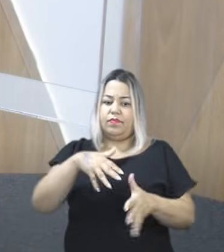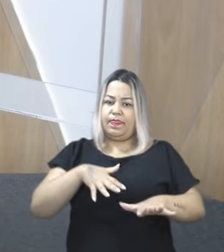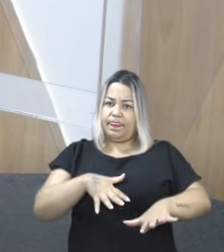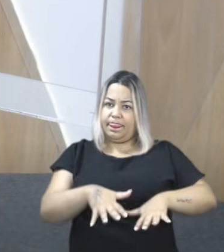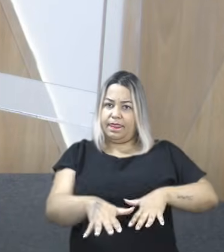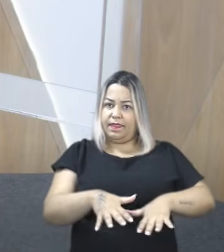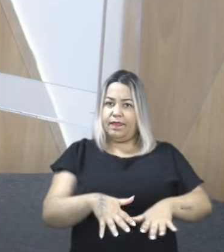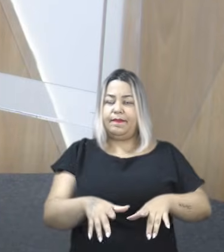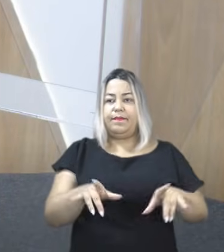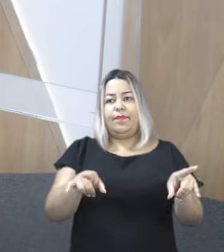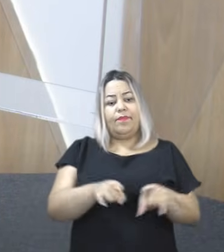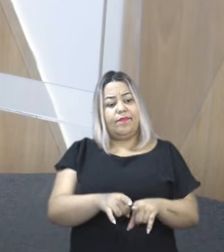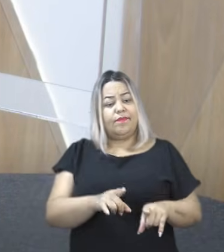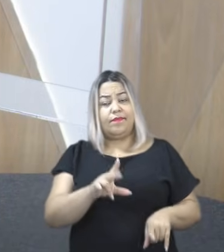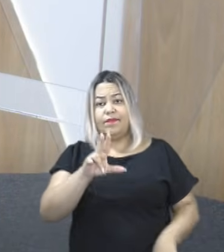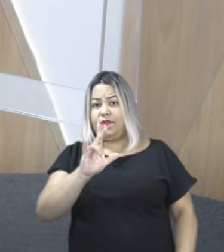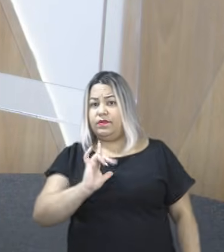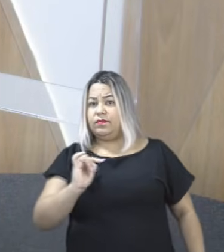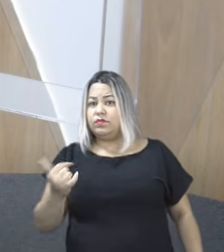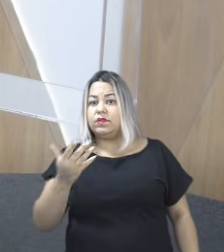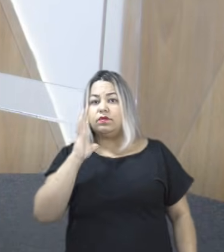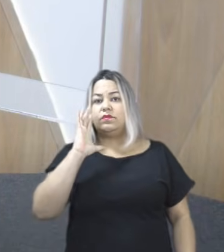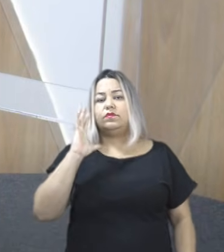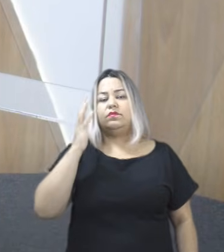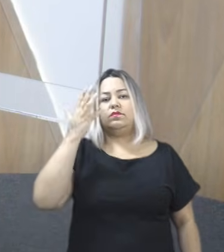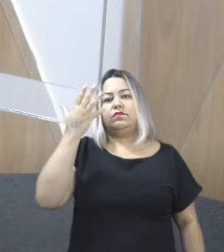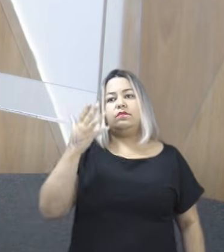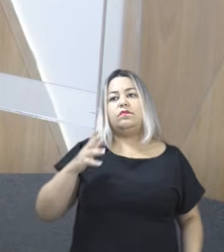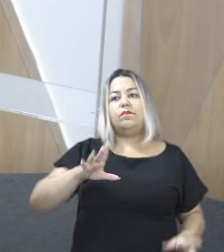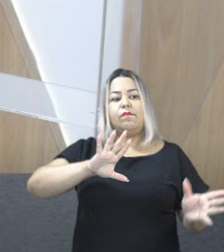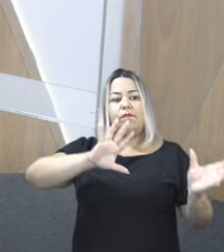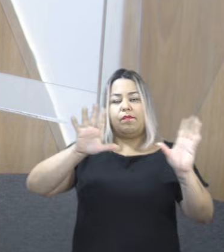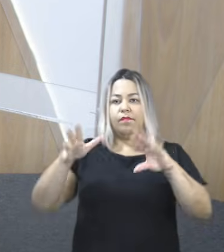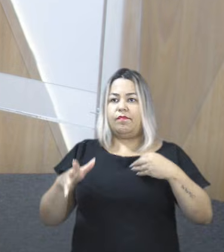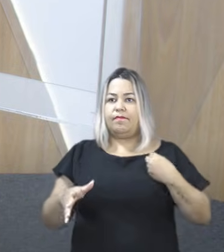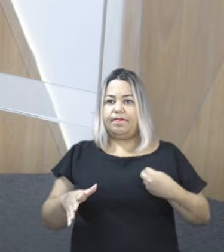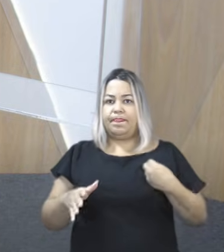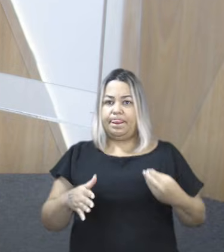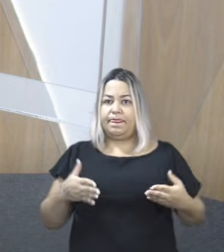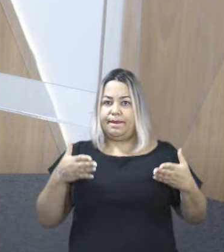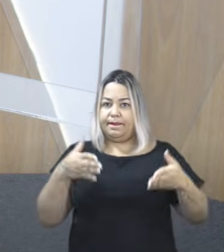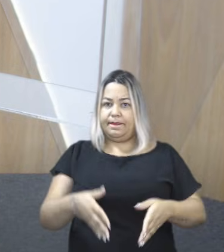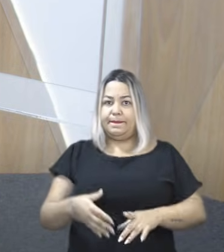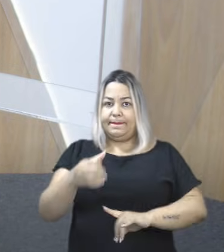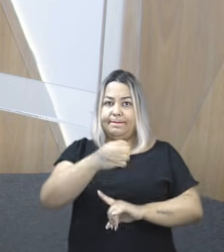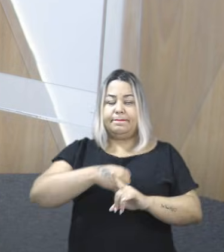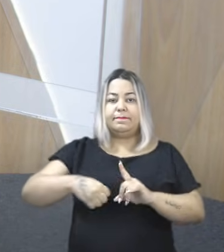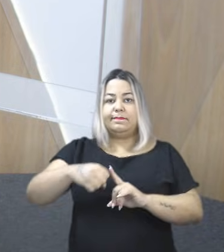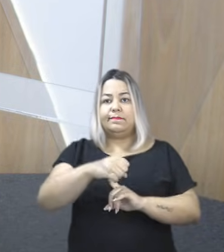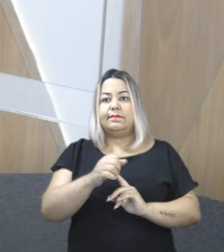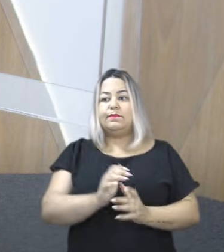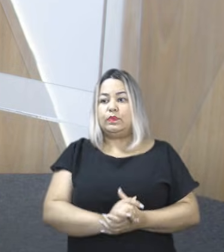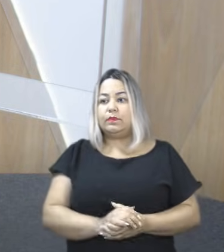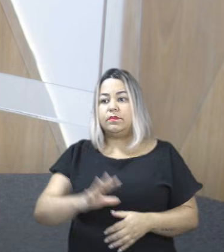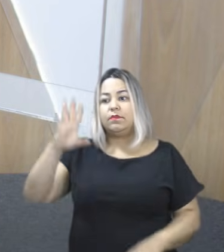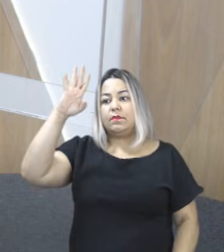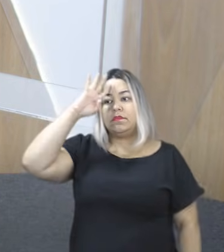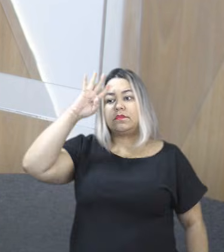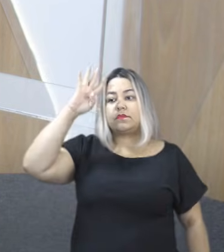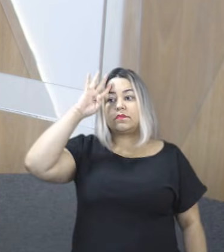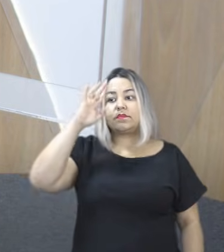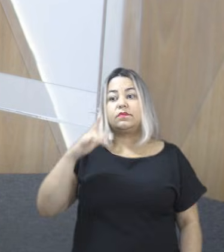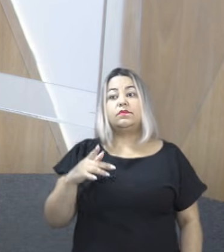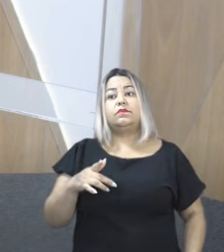paralelas, reforçando que não há solução climática sem participação social. E na quarta-feira, dia